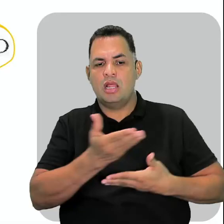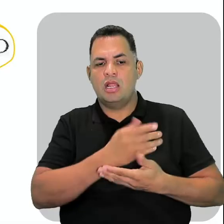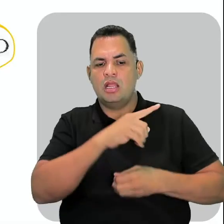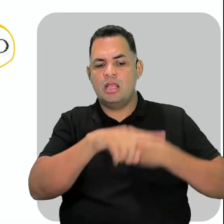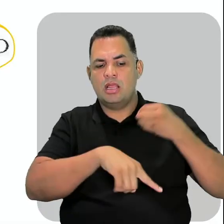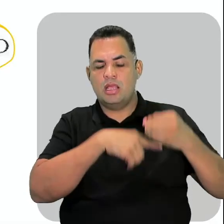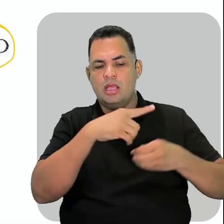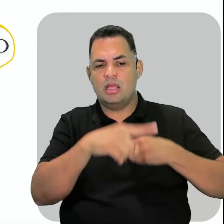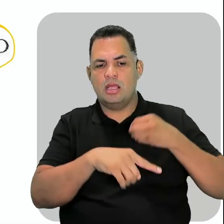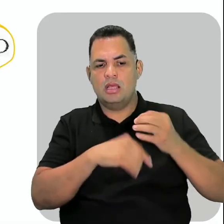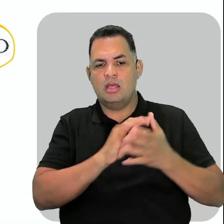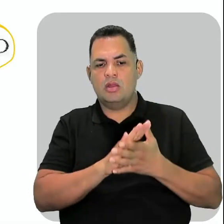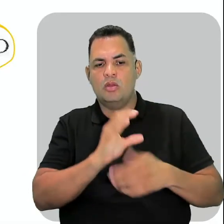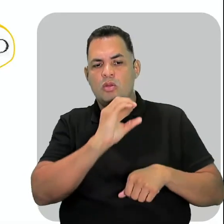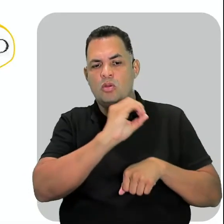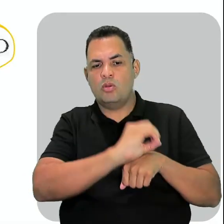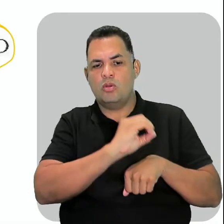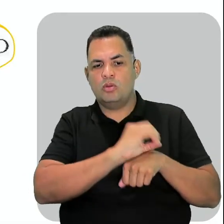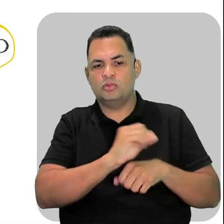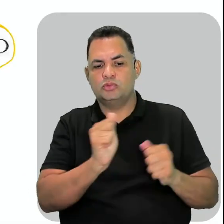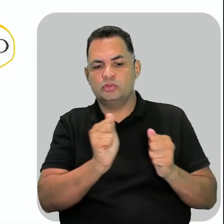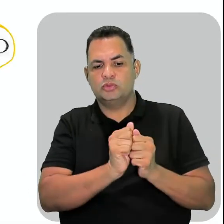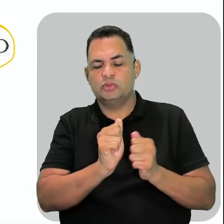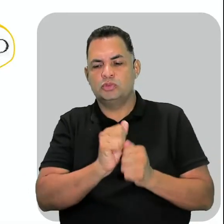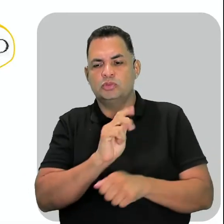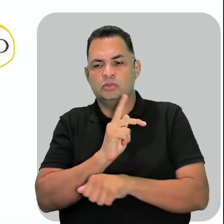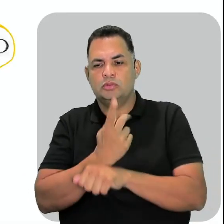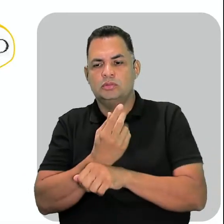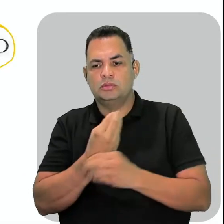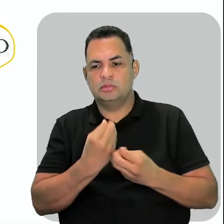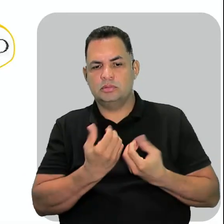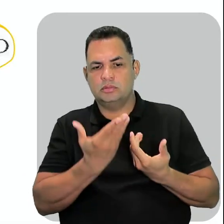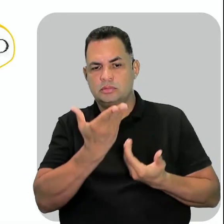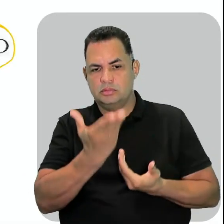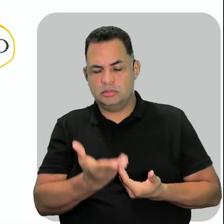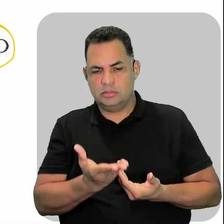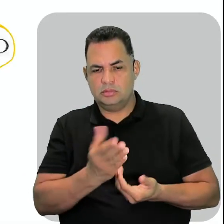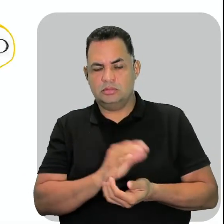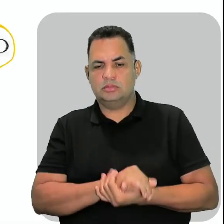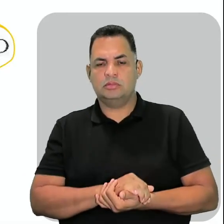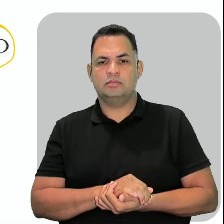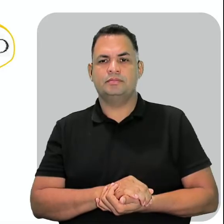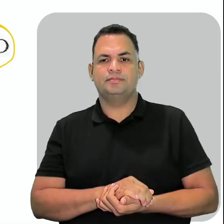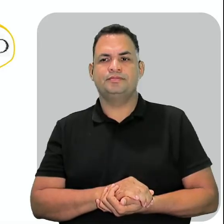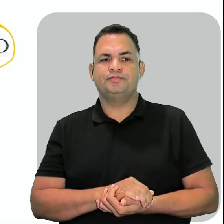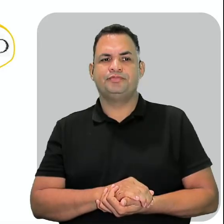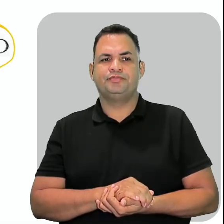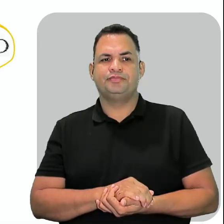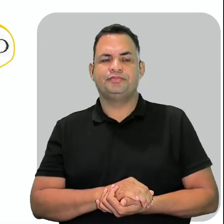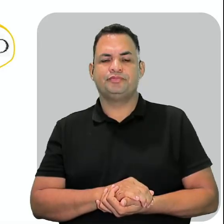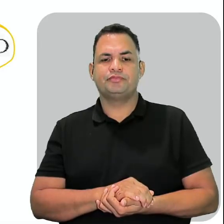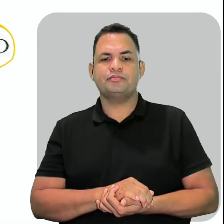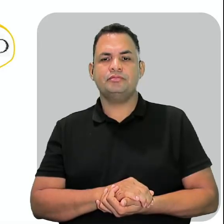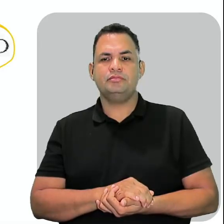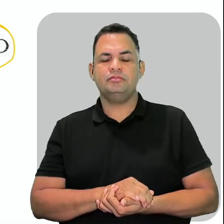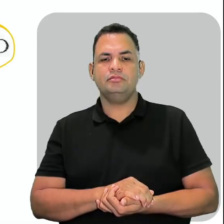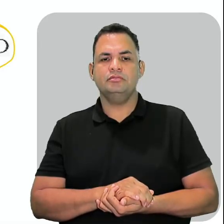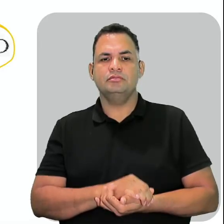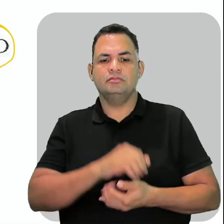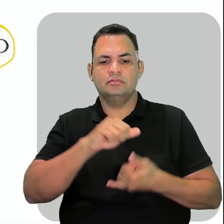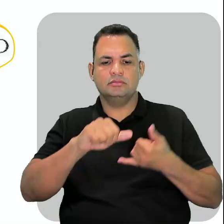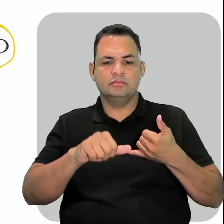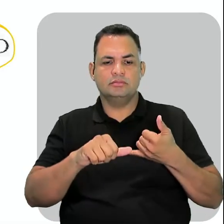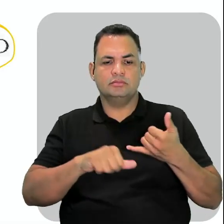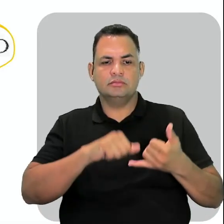de oxigênio com os hidrogênios disponíveis no meio, tá? Essa daqui é a